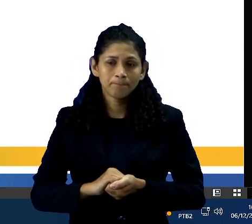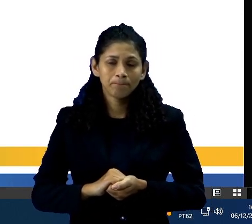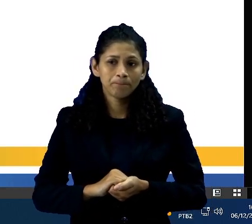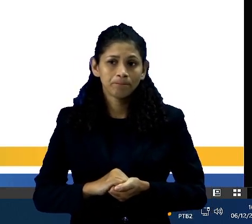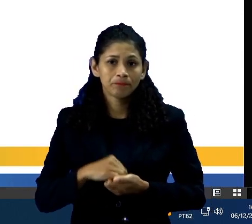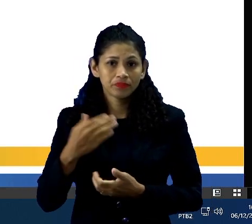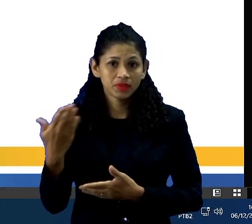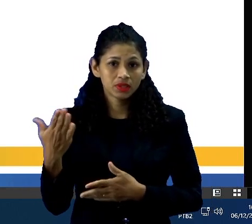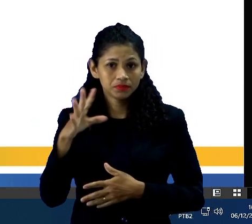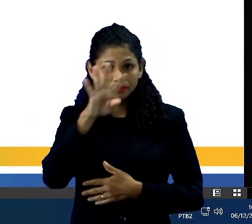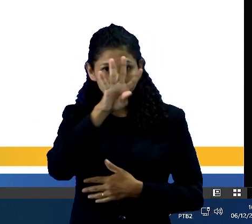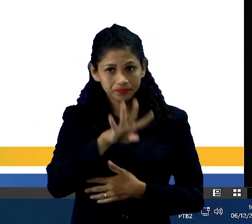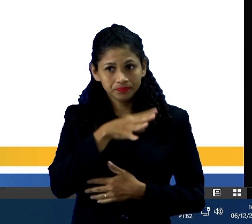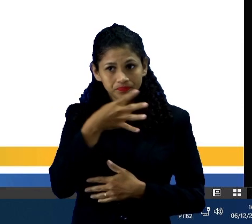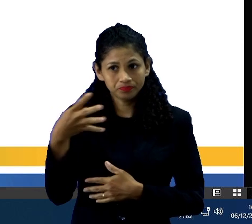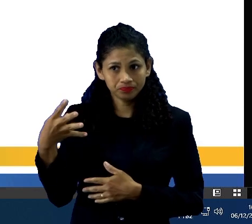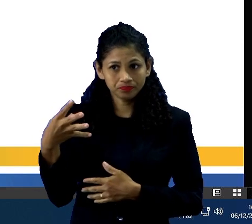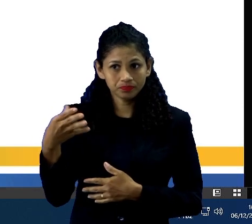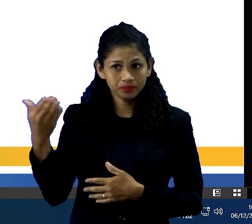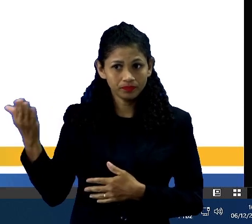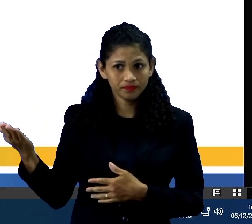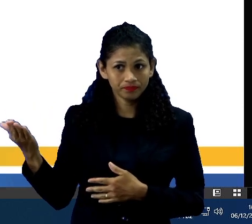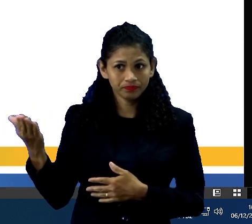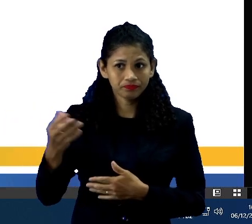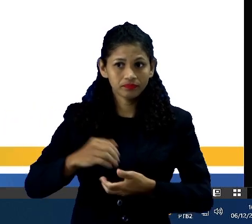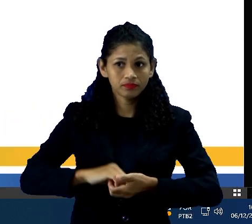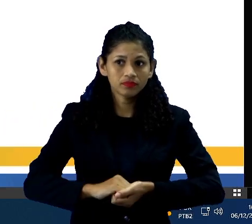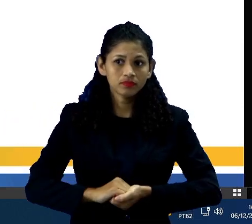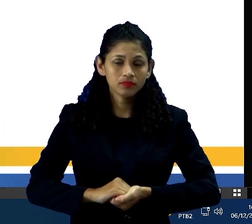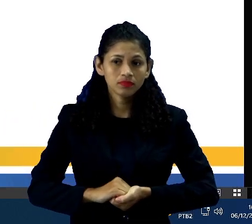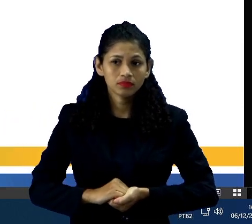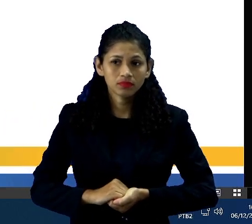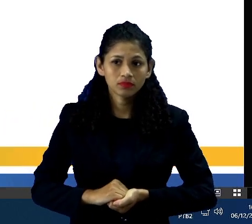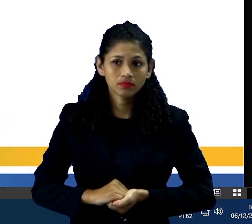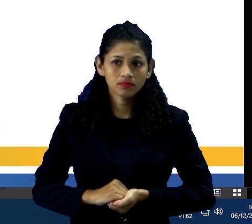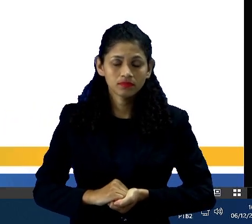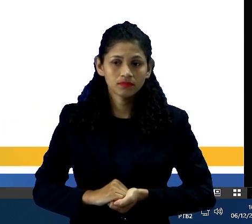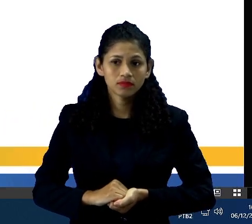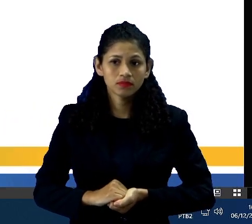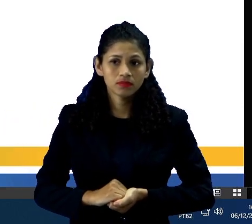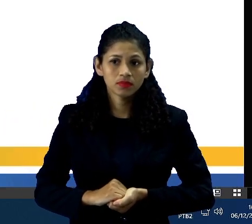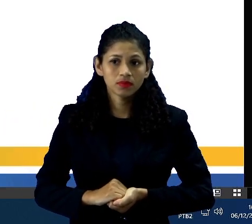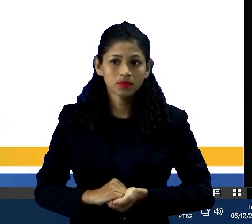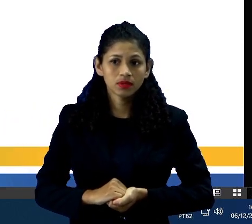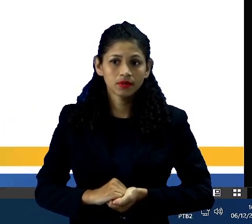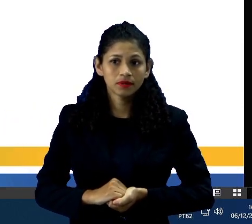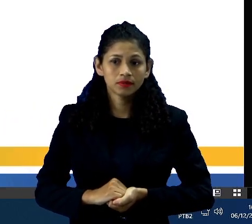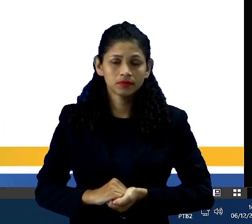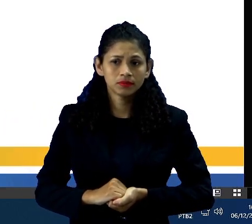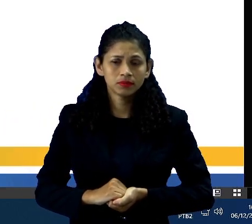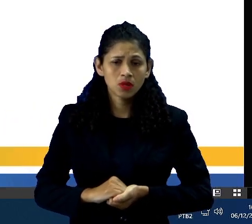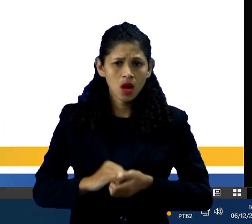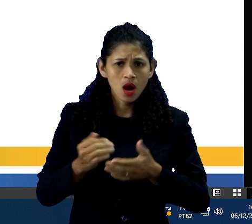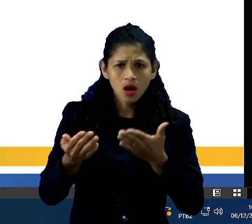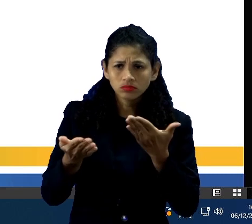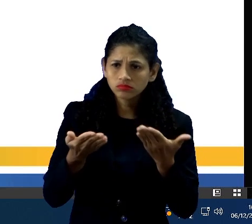60 impressões. 4 horas, 80 impressões. 5 horas, 100 impressões. A constante de